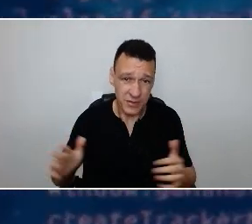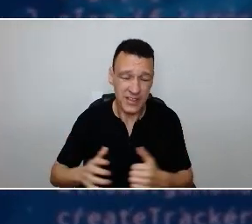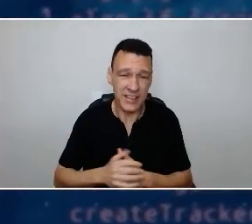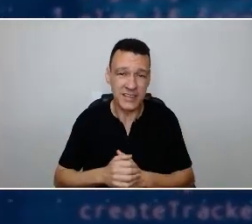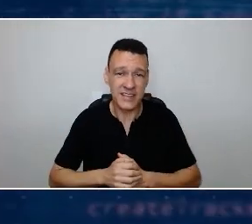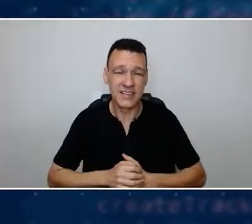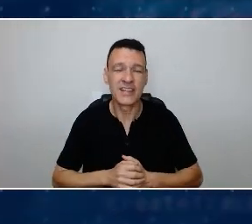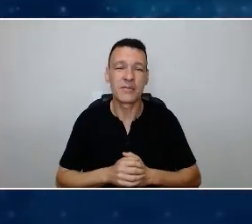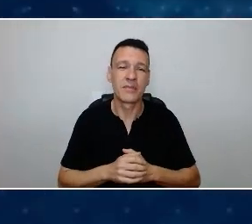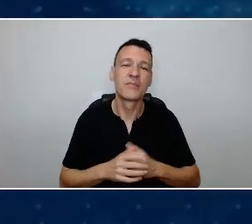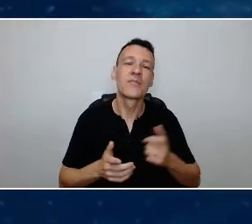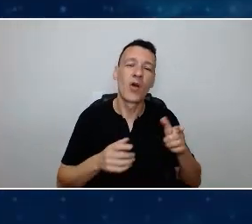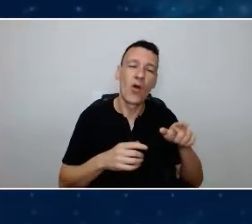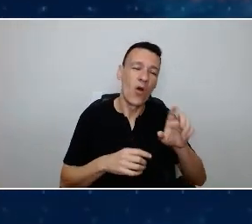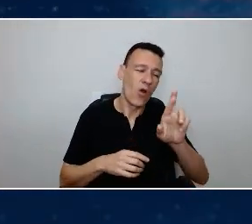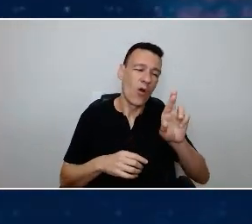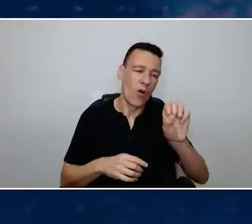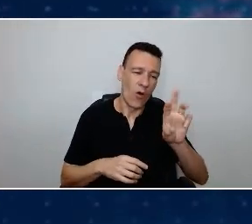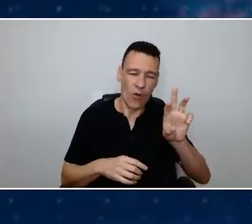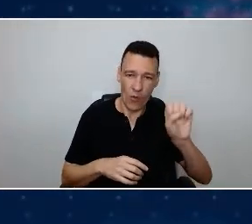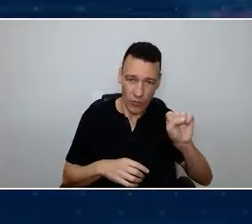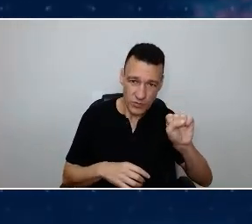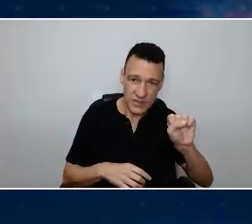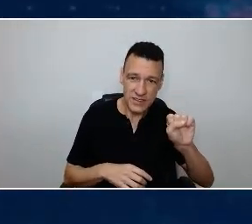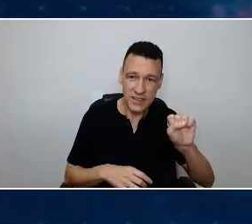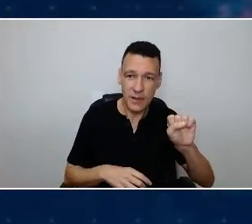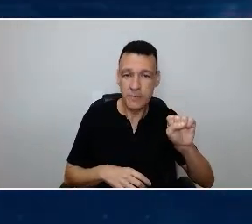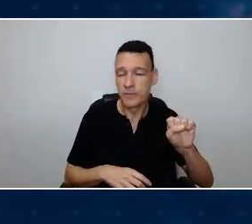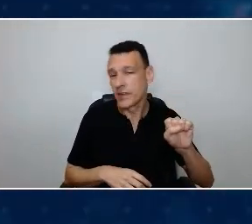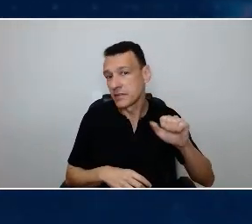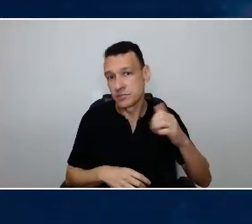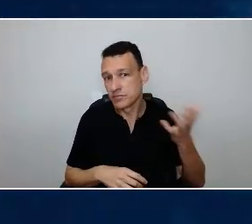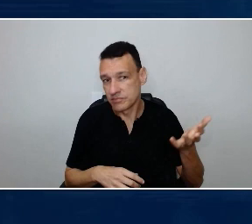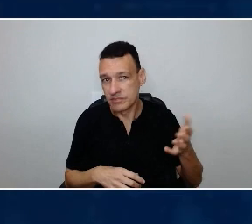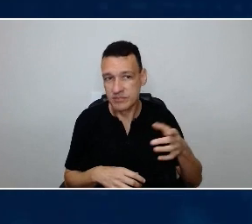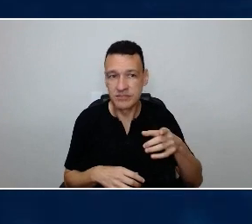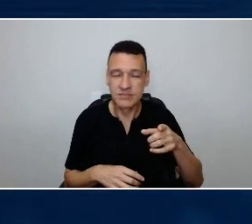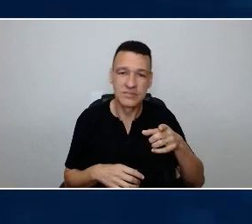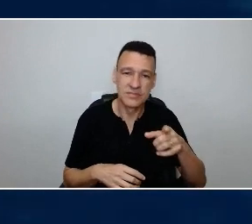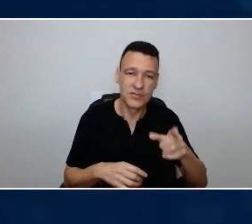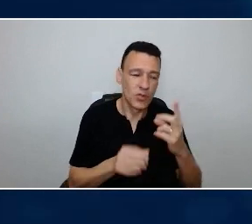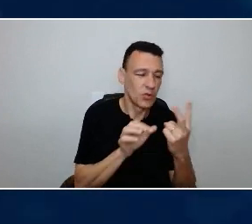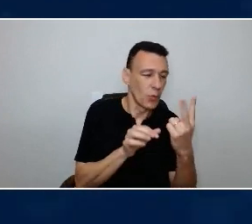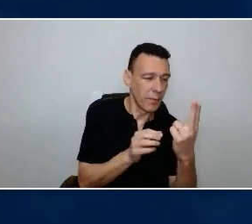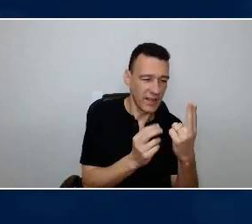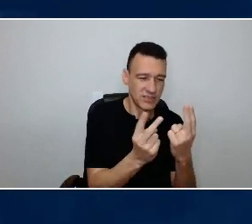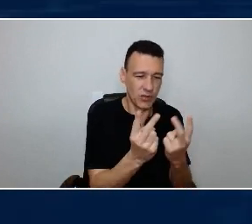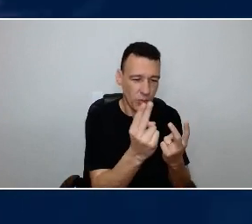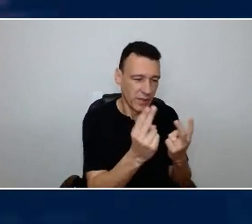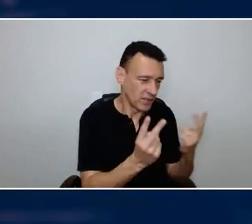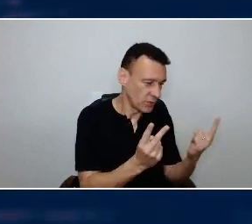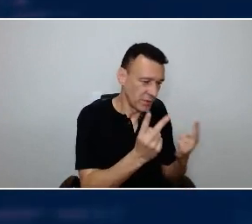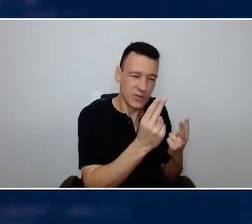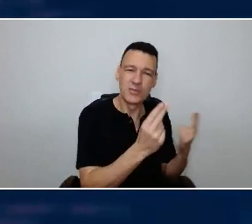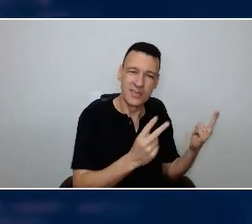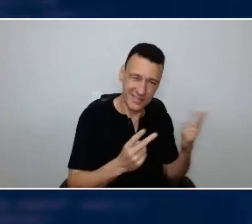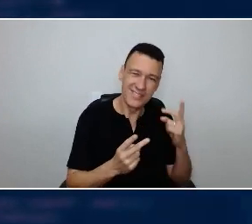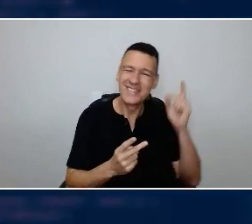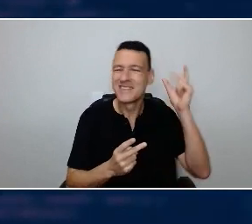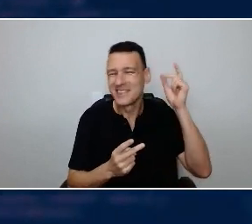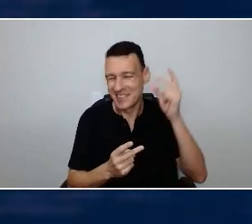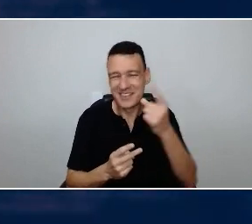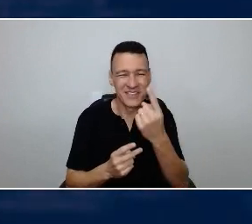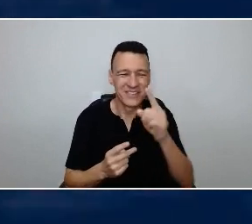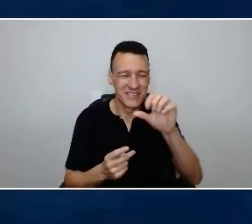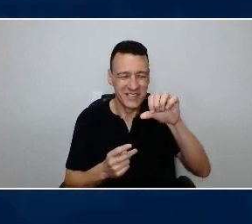gente ou tuplas né anos 80 anos 90 aqui falando sobre tuplas hein meu Deus uma viagem no túnel do tempo a gente